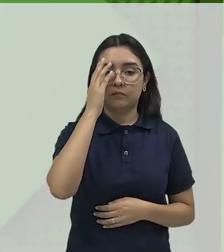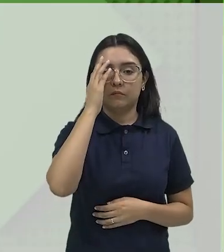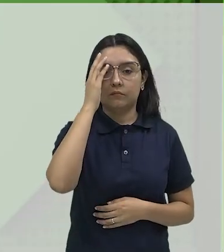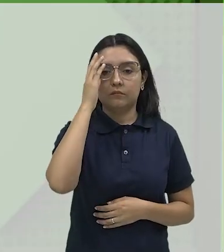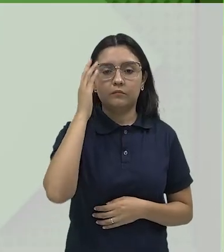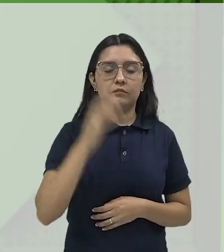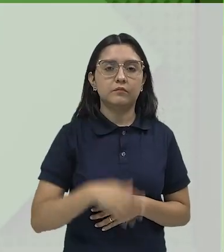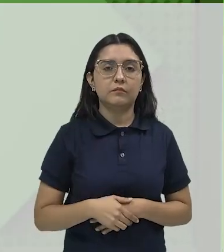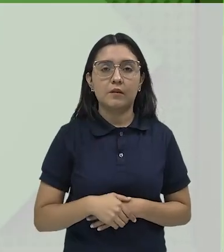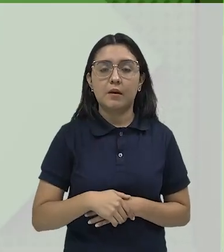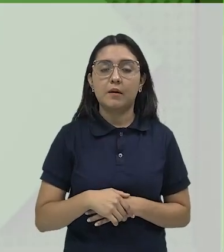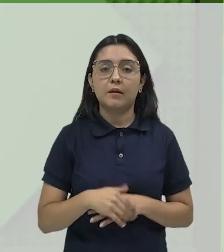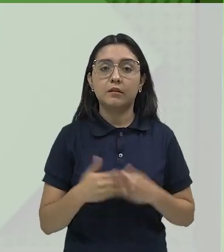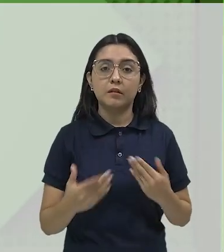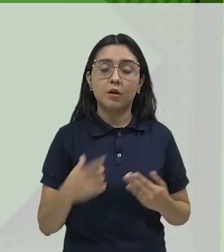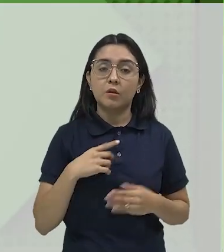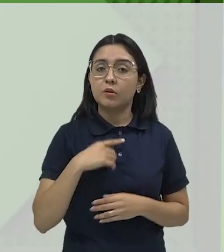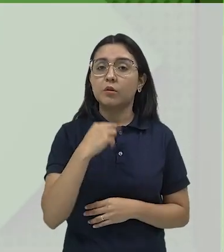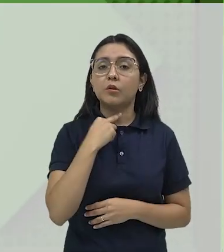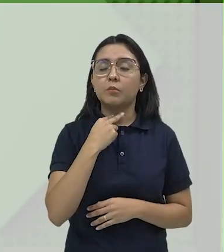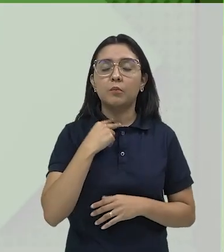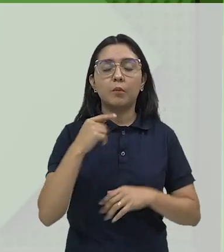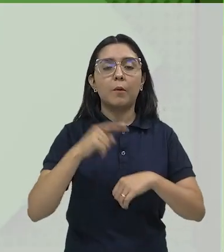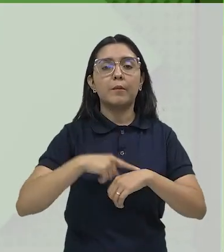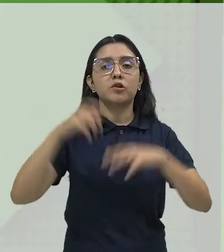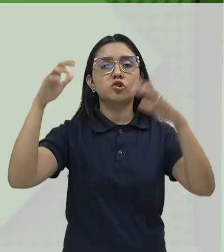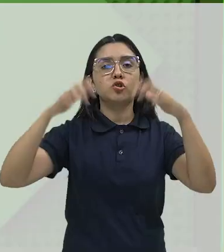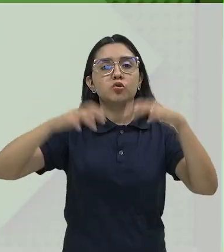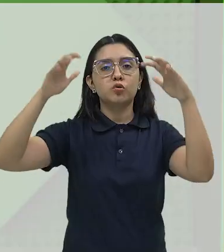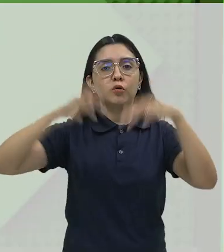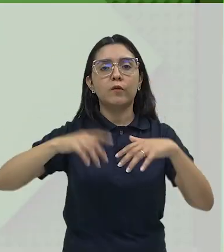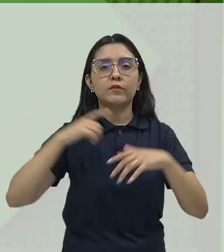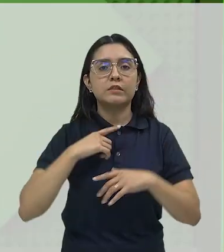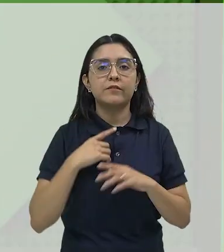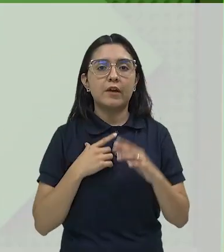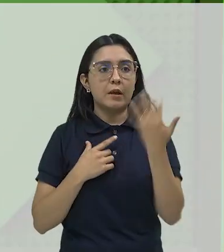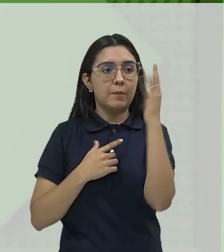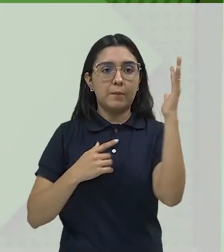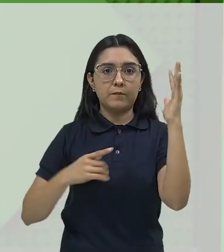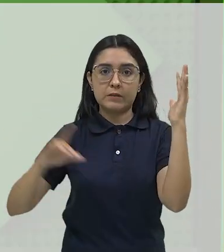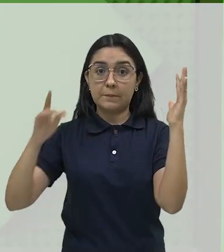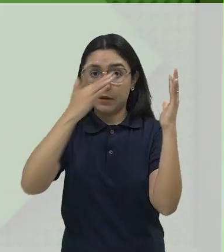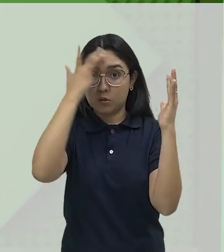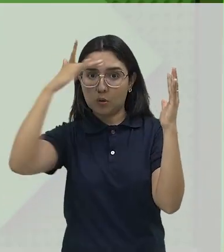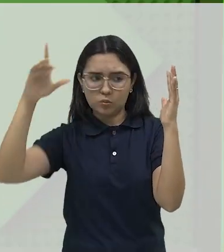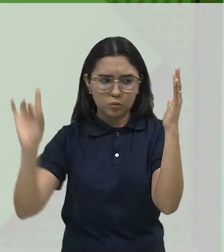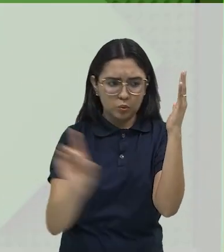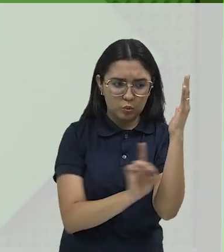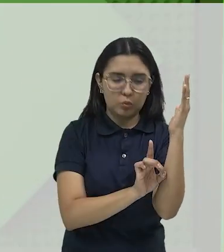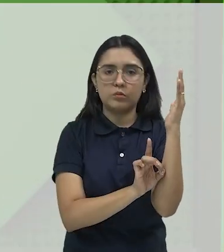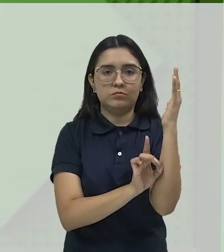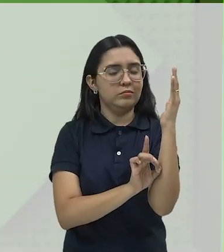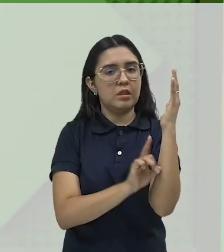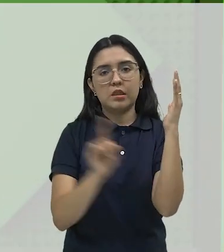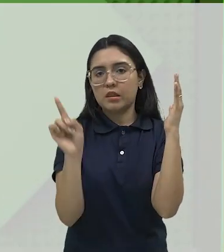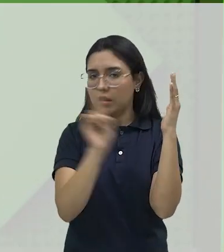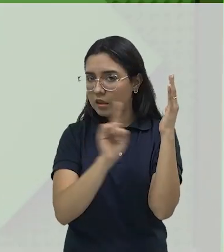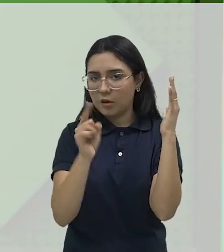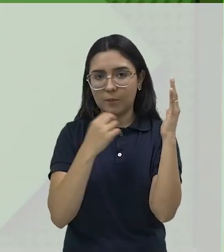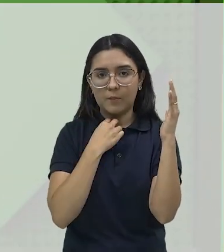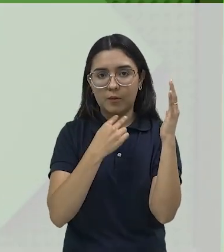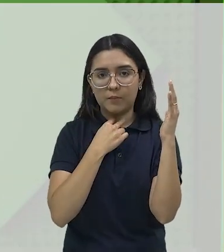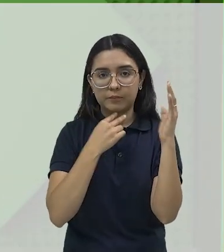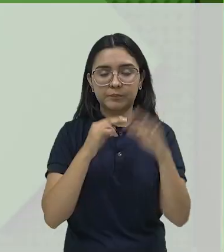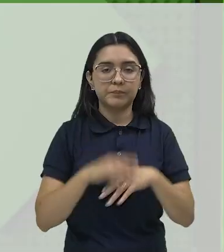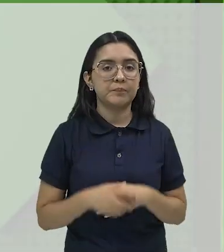A pior sugestão é correr para uma árvore, por exemplo, né? Então, para ficar embaixo da árvore, não façam isso,